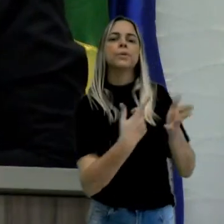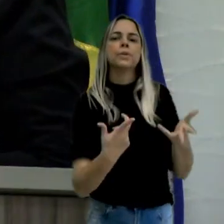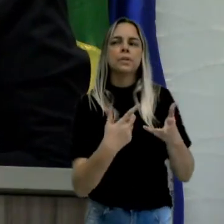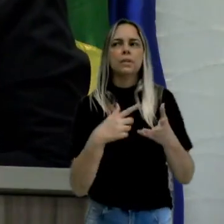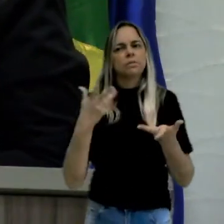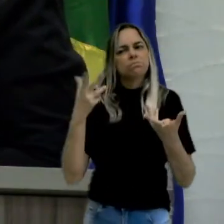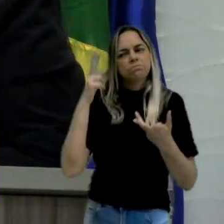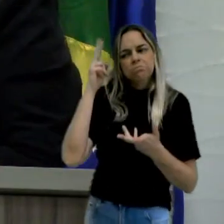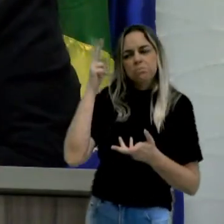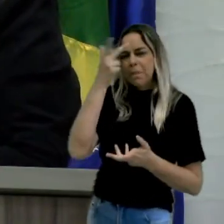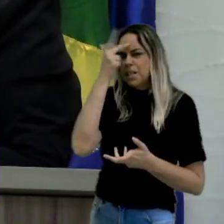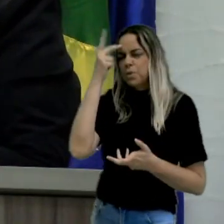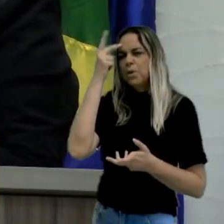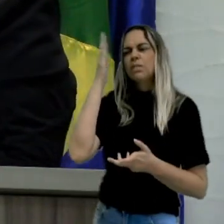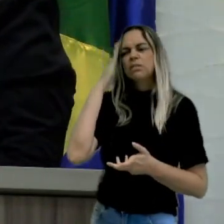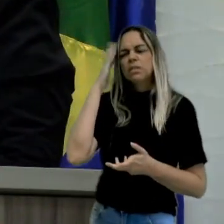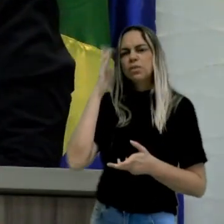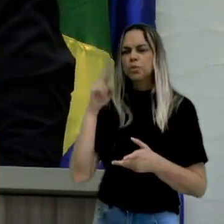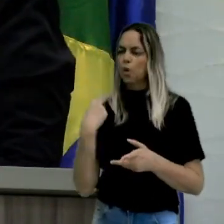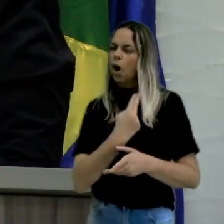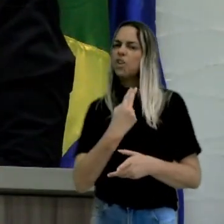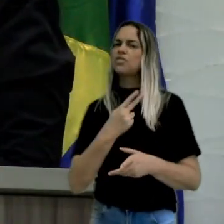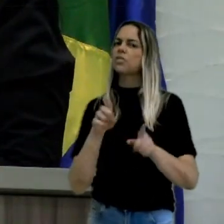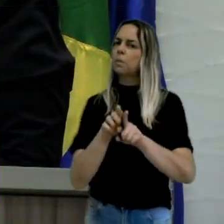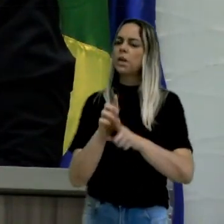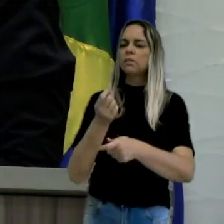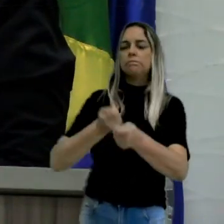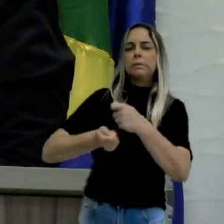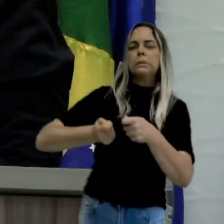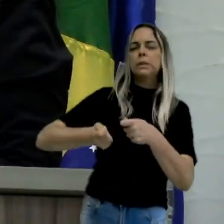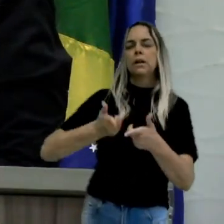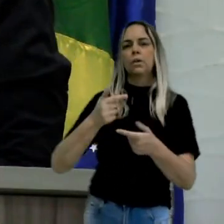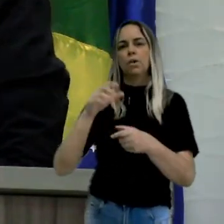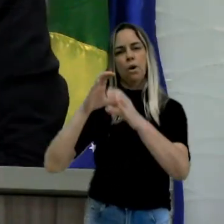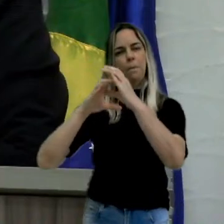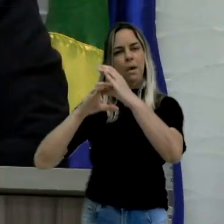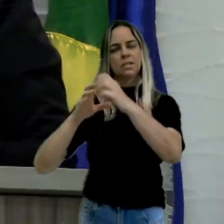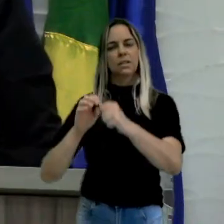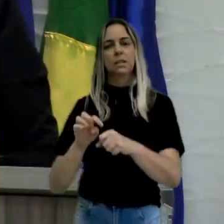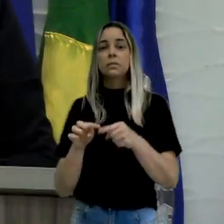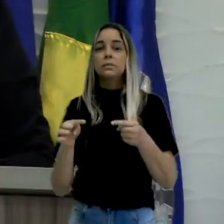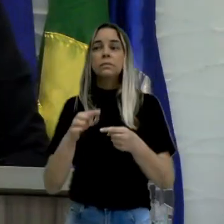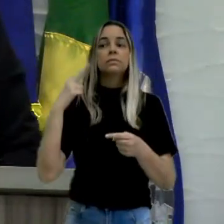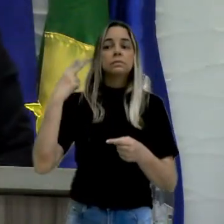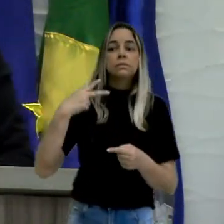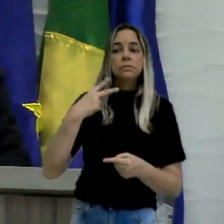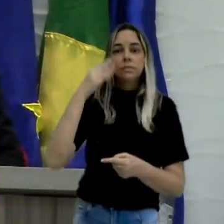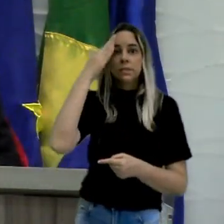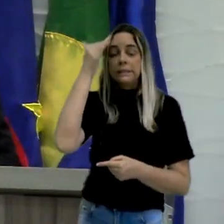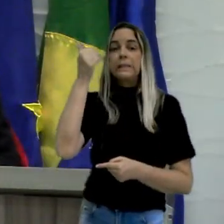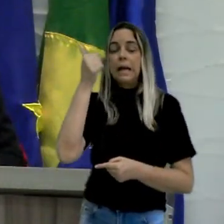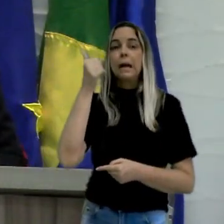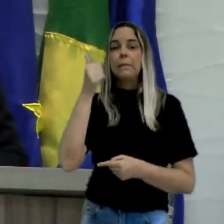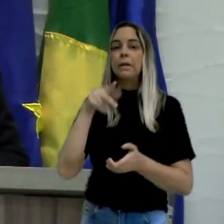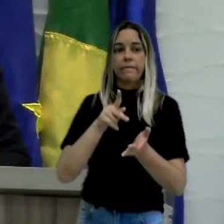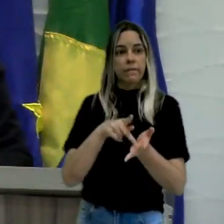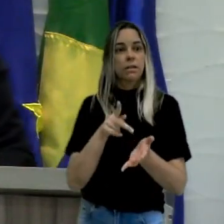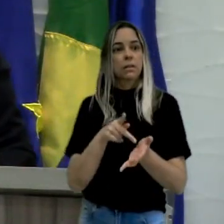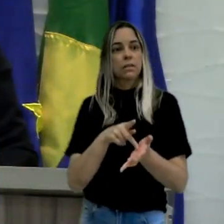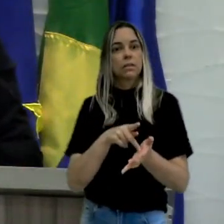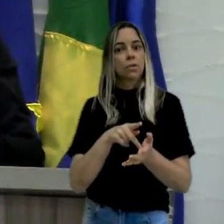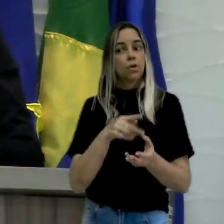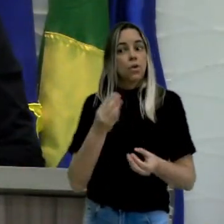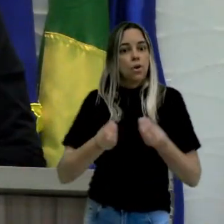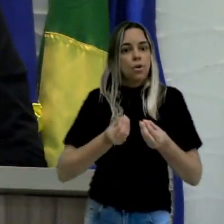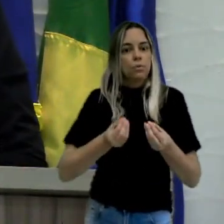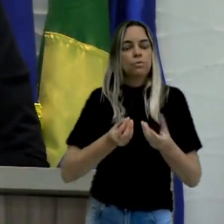entendem que a gente também tem um controle da Compesa. Mas o vereador que sabe, é sabedor da verdade,